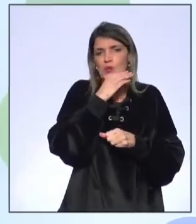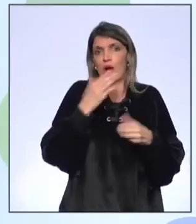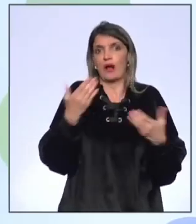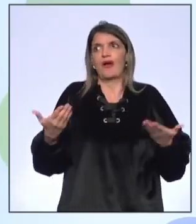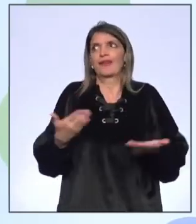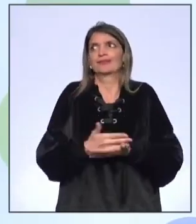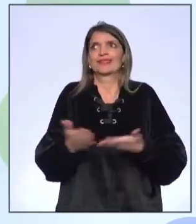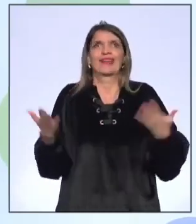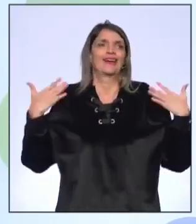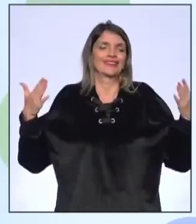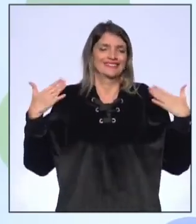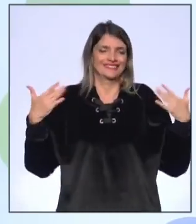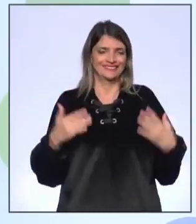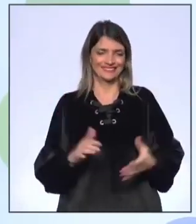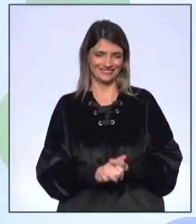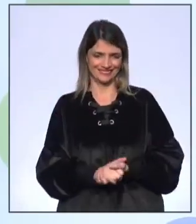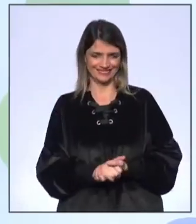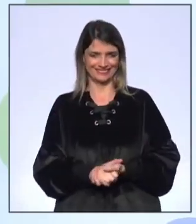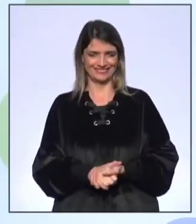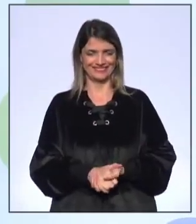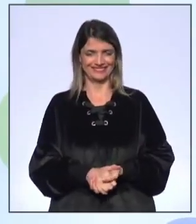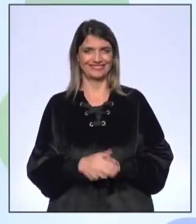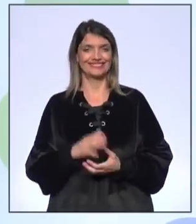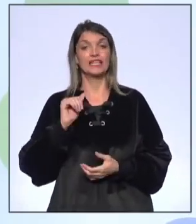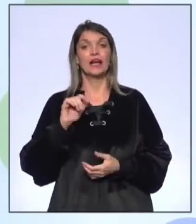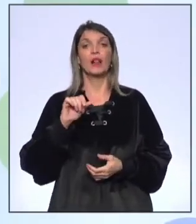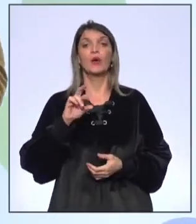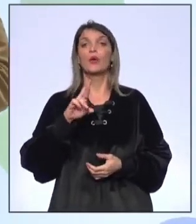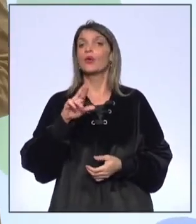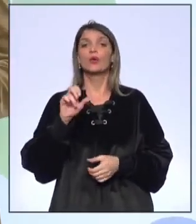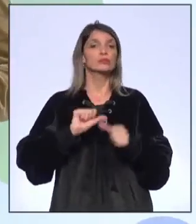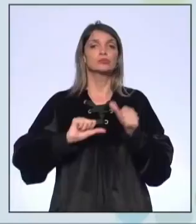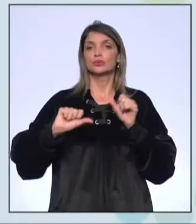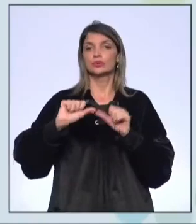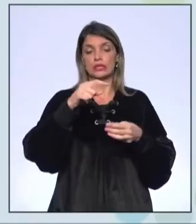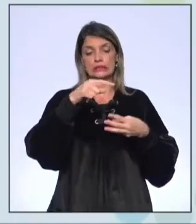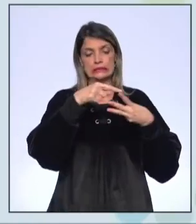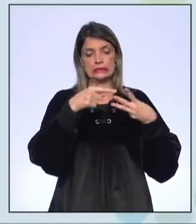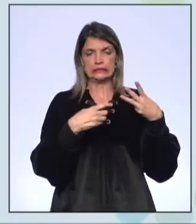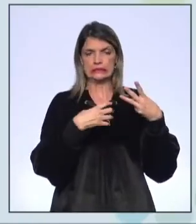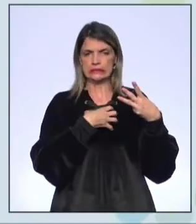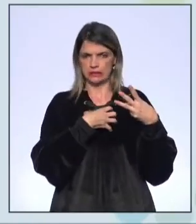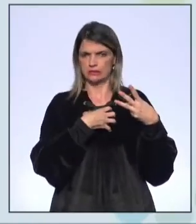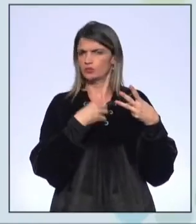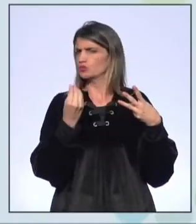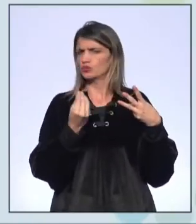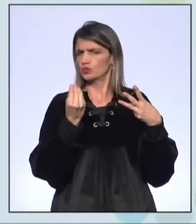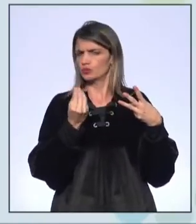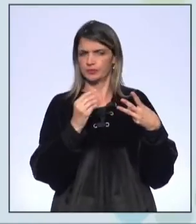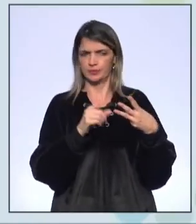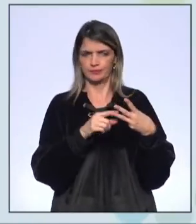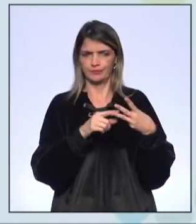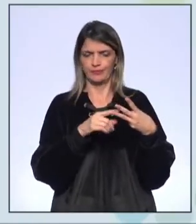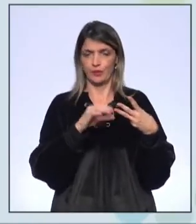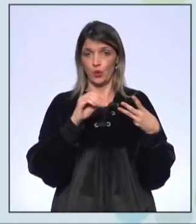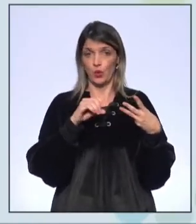viu? Ó, calor, pessoal, pode ser transferido de 3 maneiras diferentes.